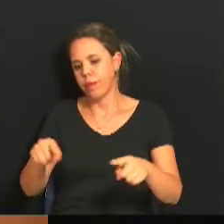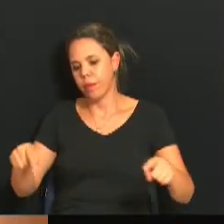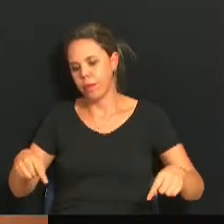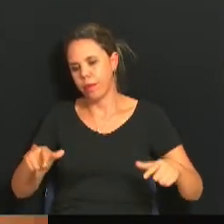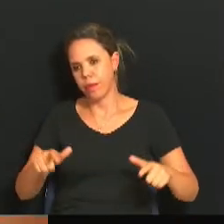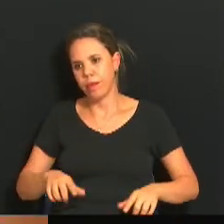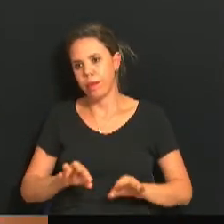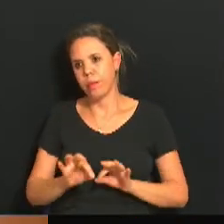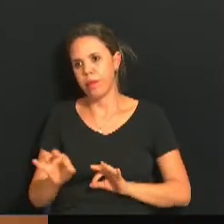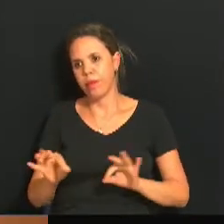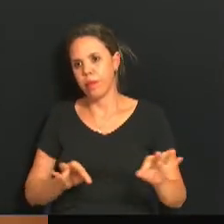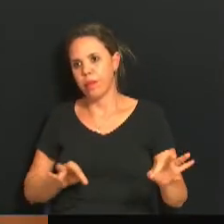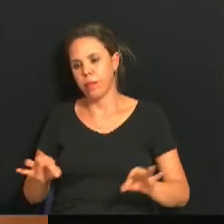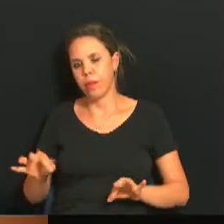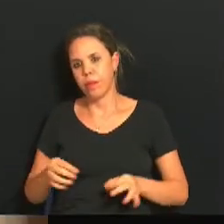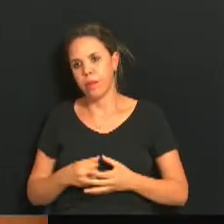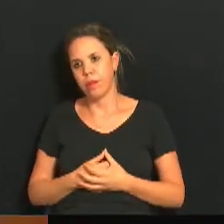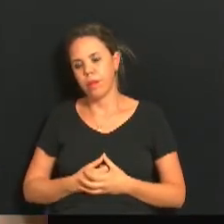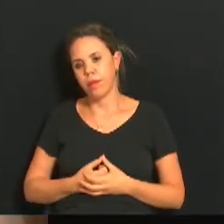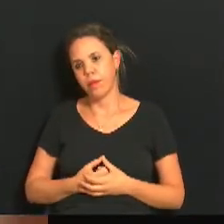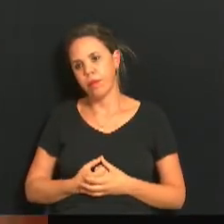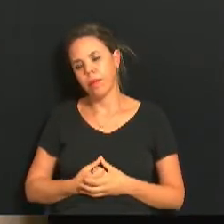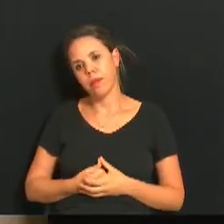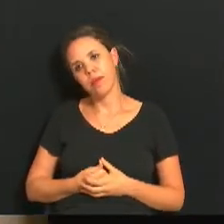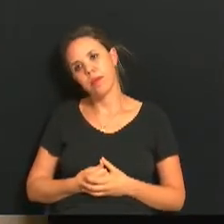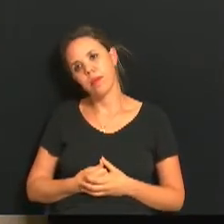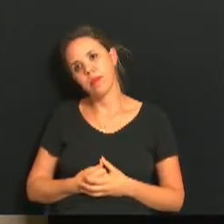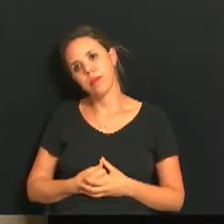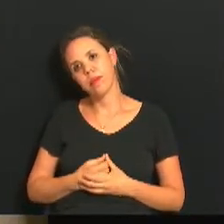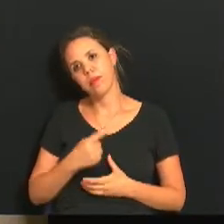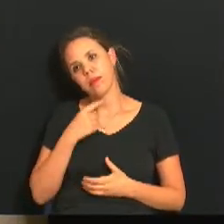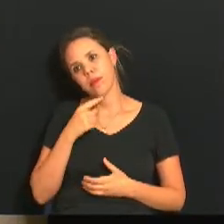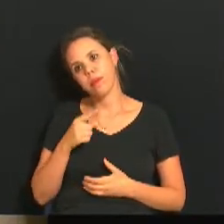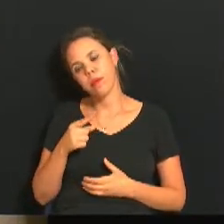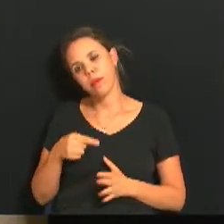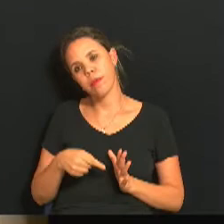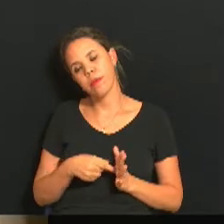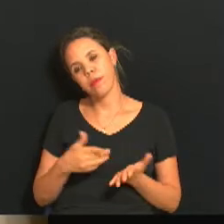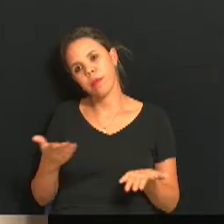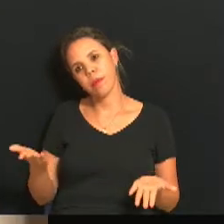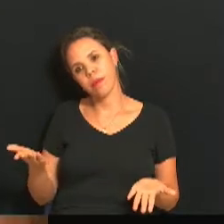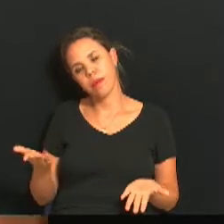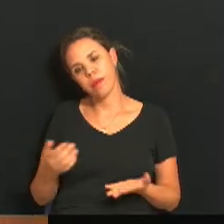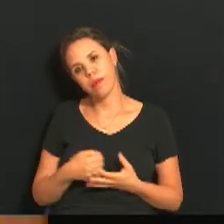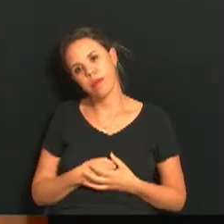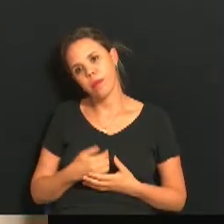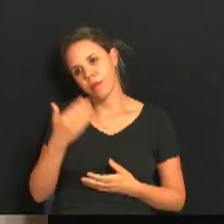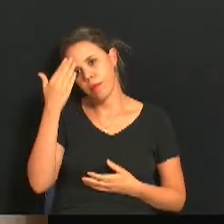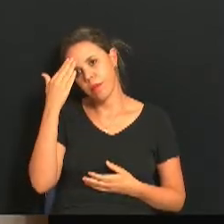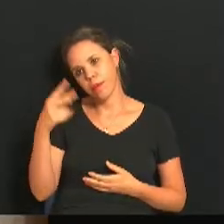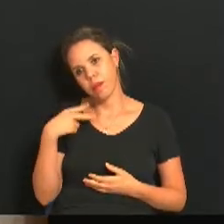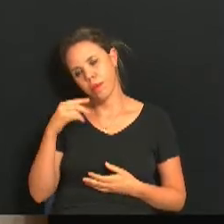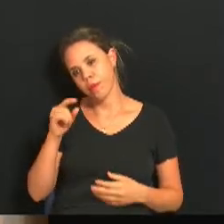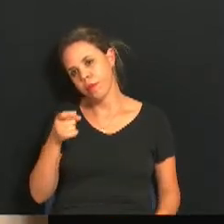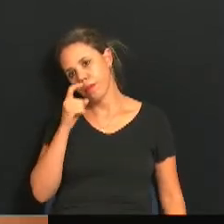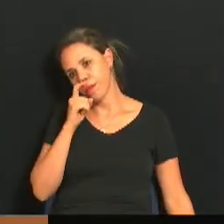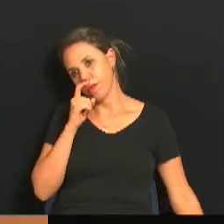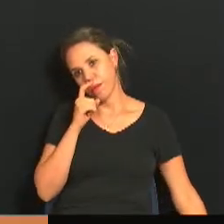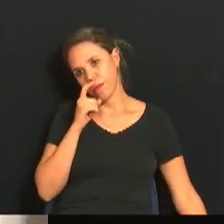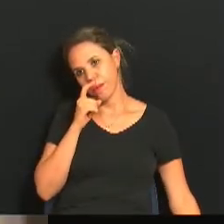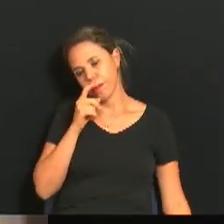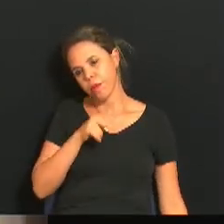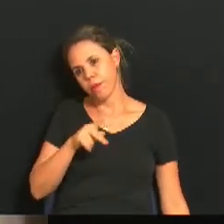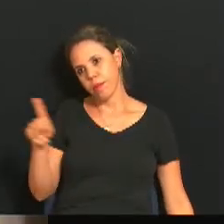são questões que foram colocadas aqui que eu gostaria de apresentar a agradecer Vereador ginásio pela